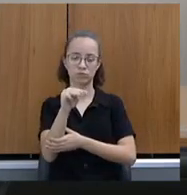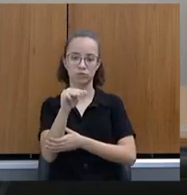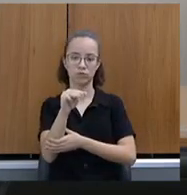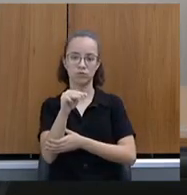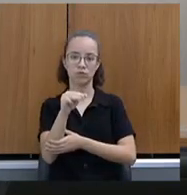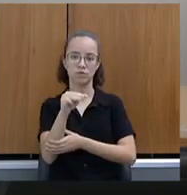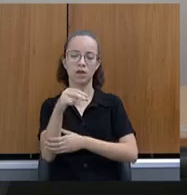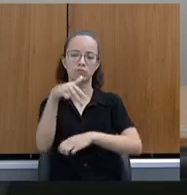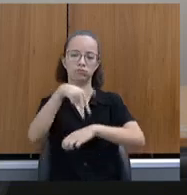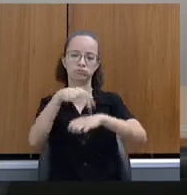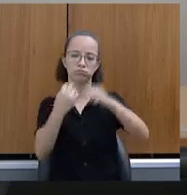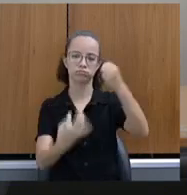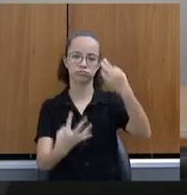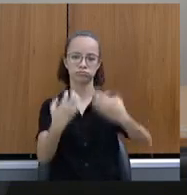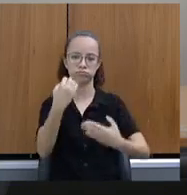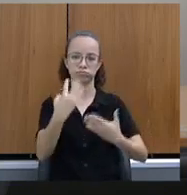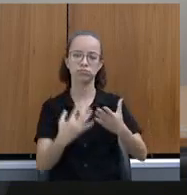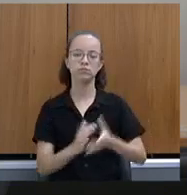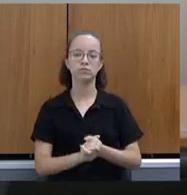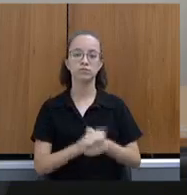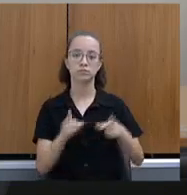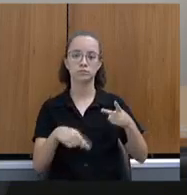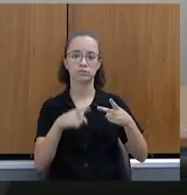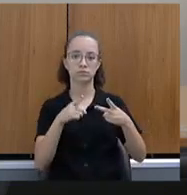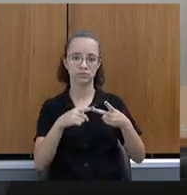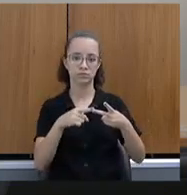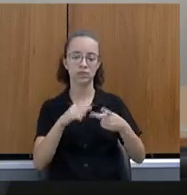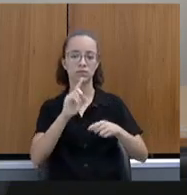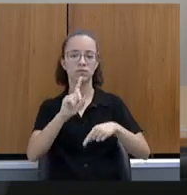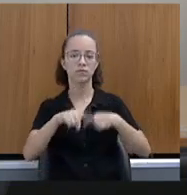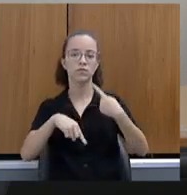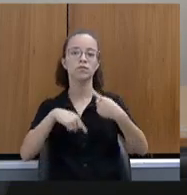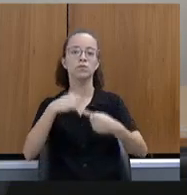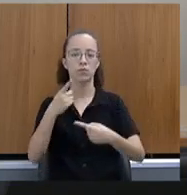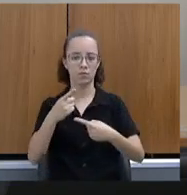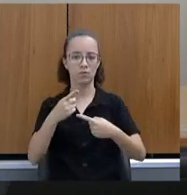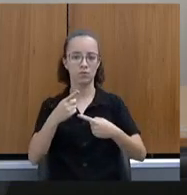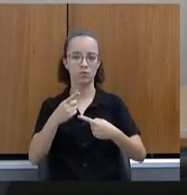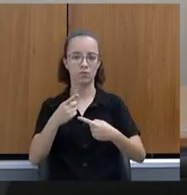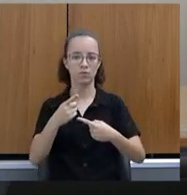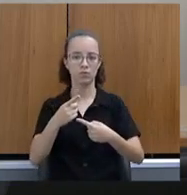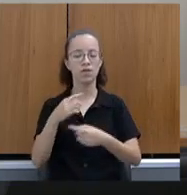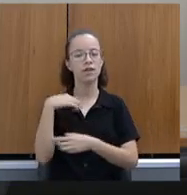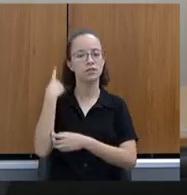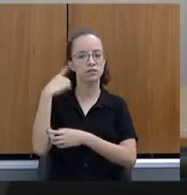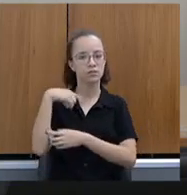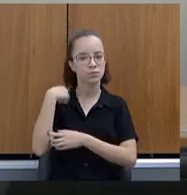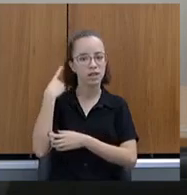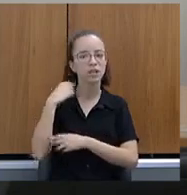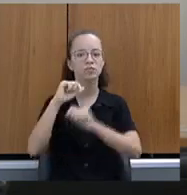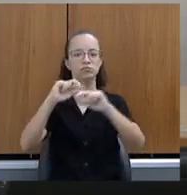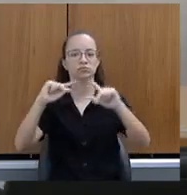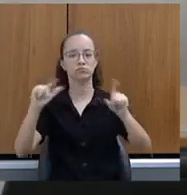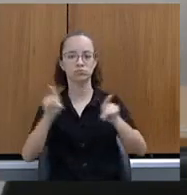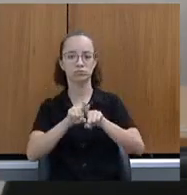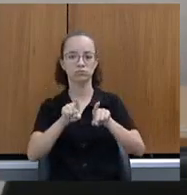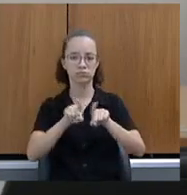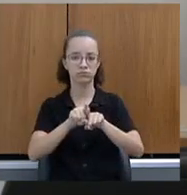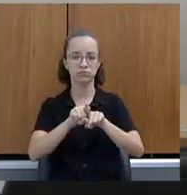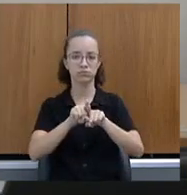exposição dois na sequência será concedida a palavra as deputadas e deputados